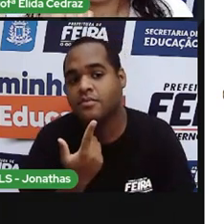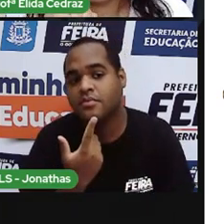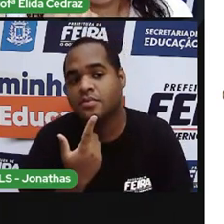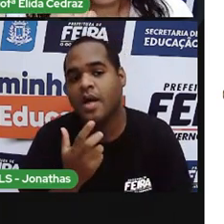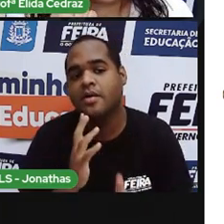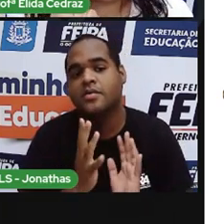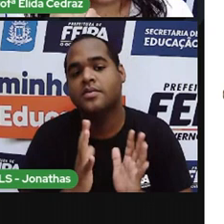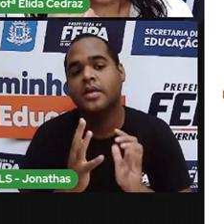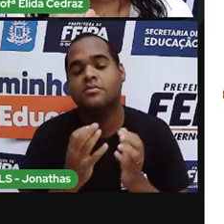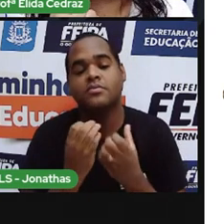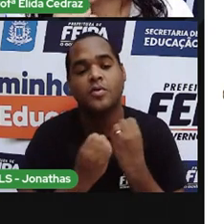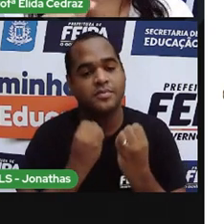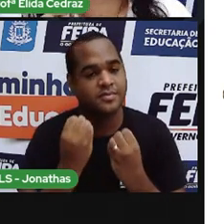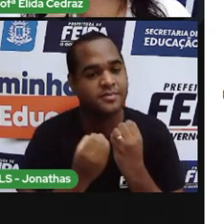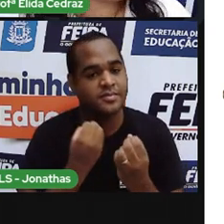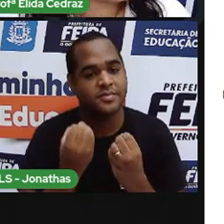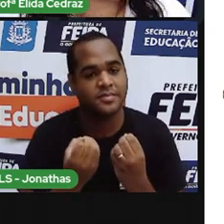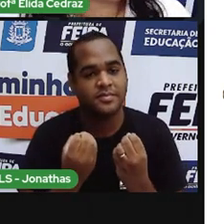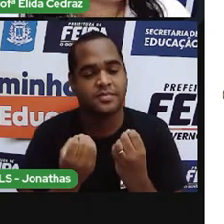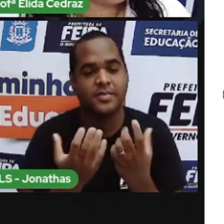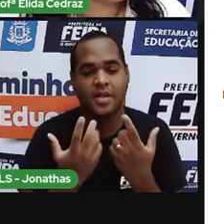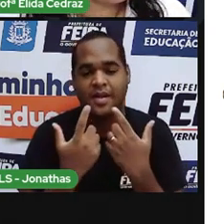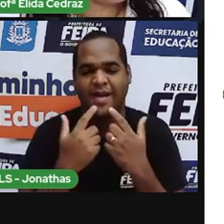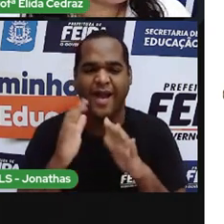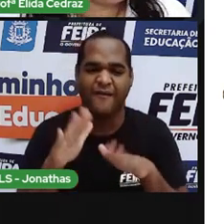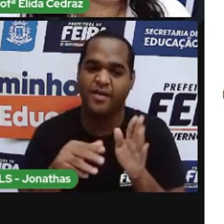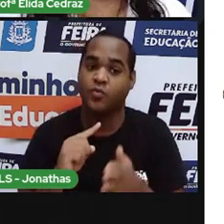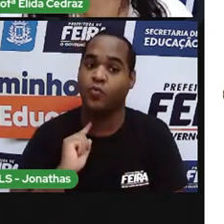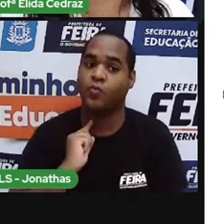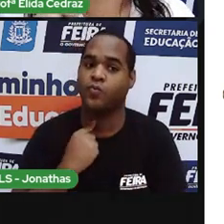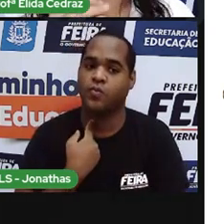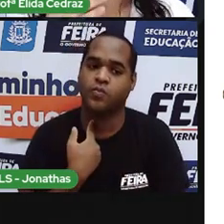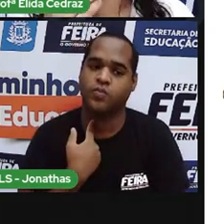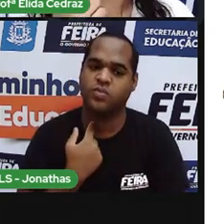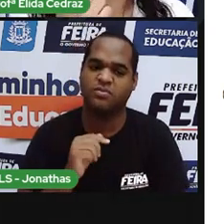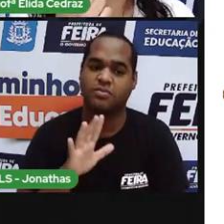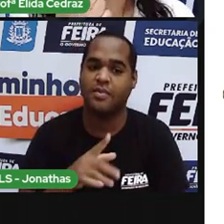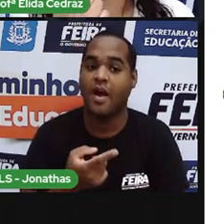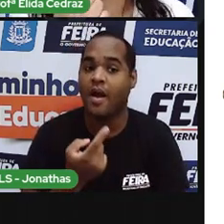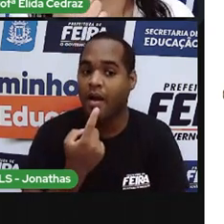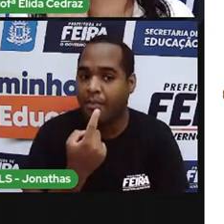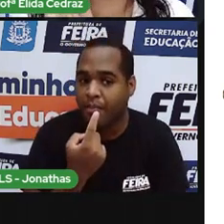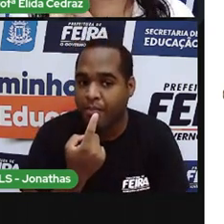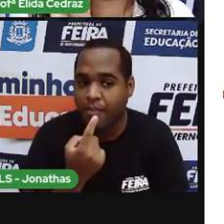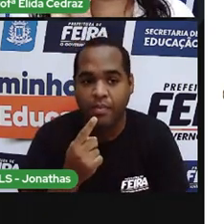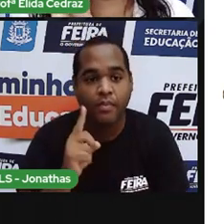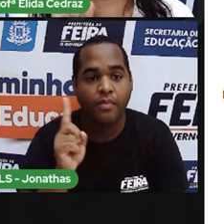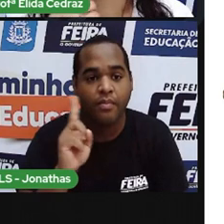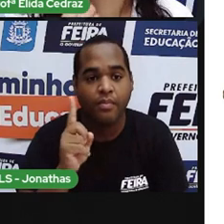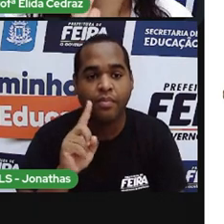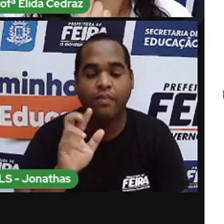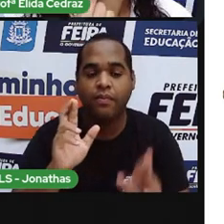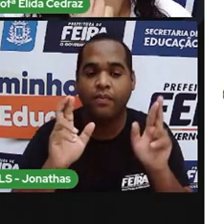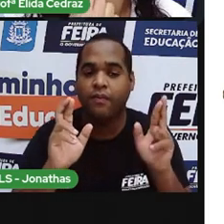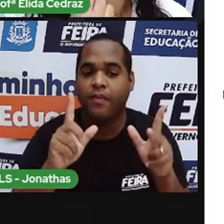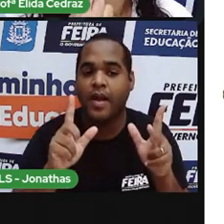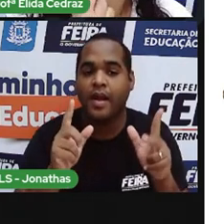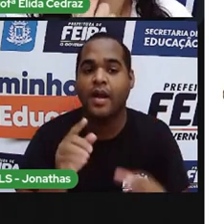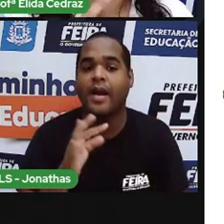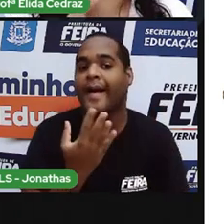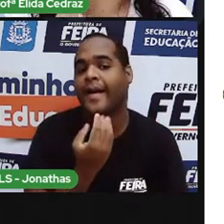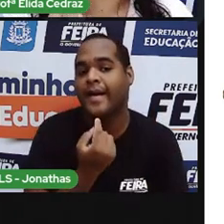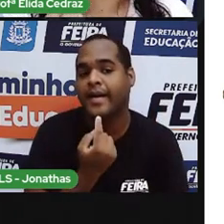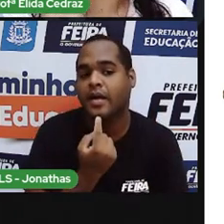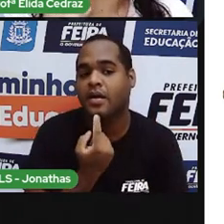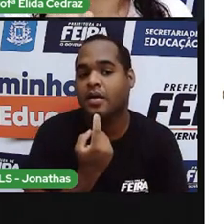na boca, que às vezes a gente está com o dedo sujo, tá bom? Então, não é na boca que você vai colocar os dedos, é aqui no queixo,